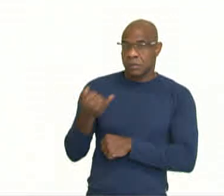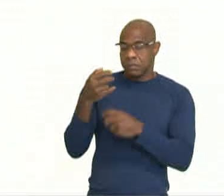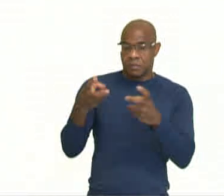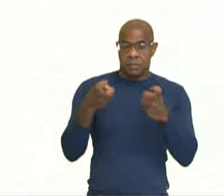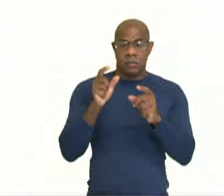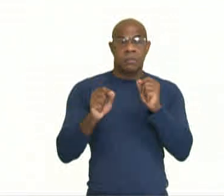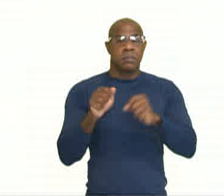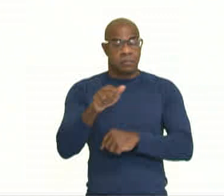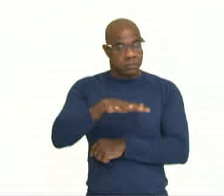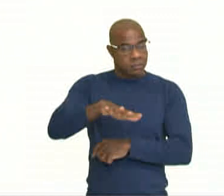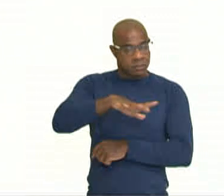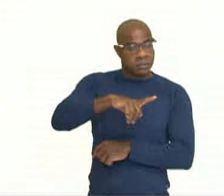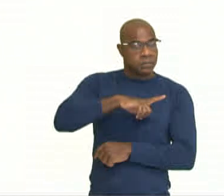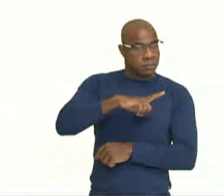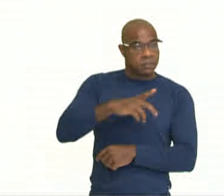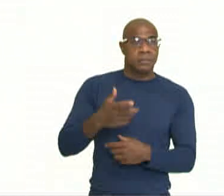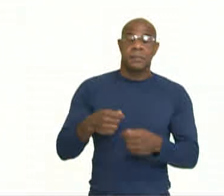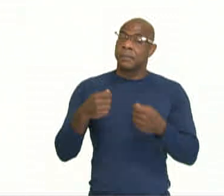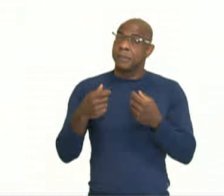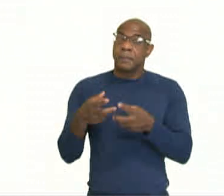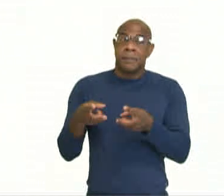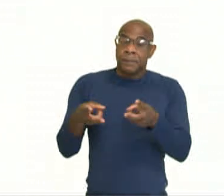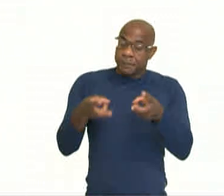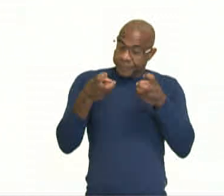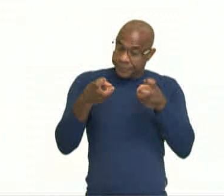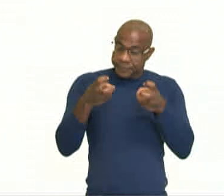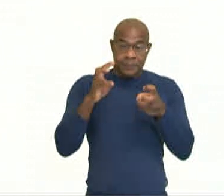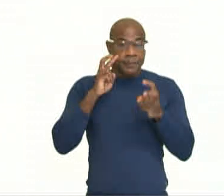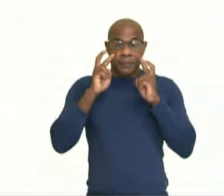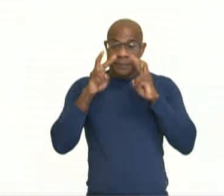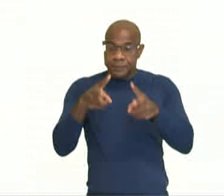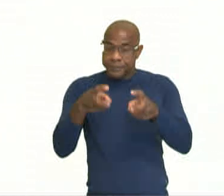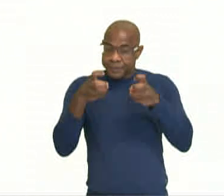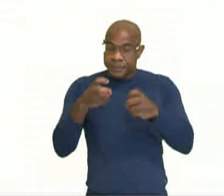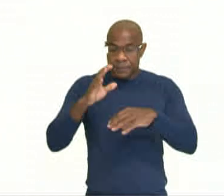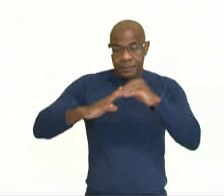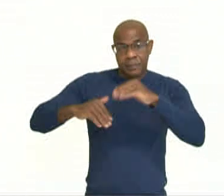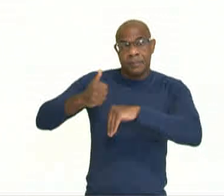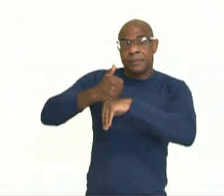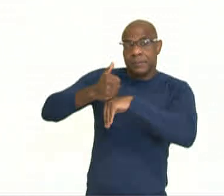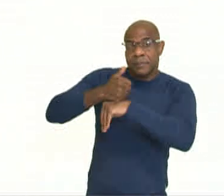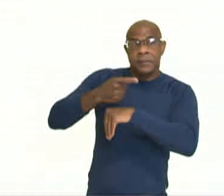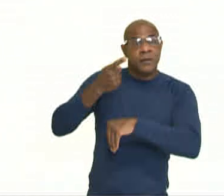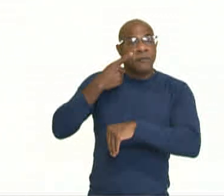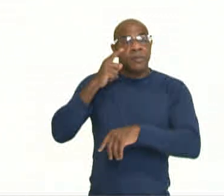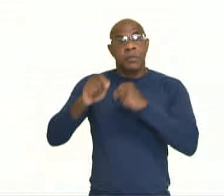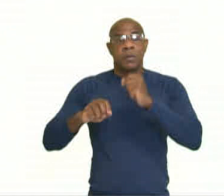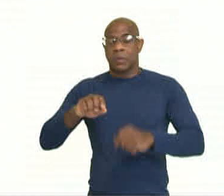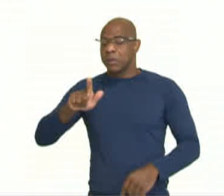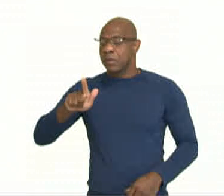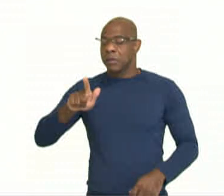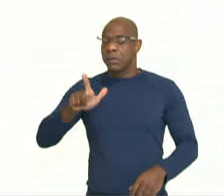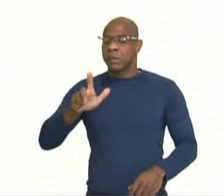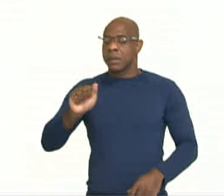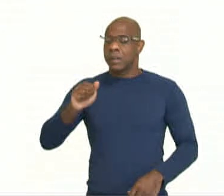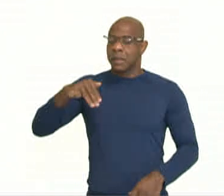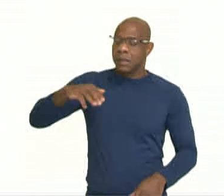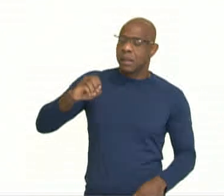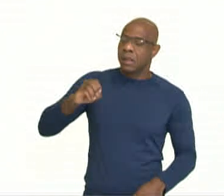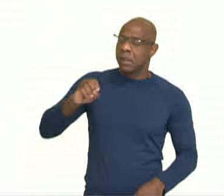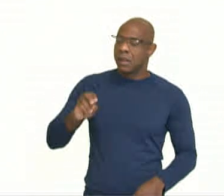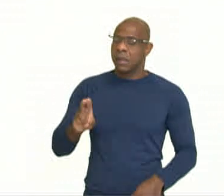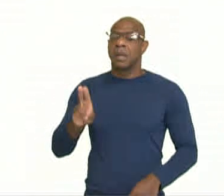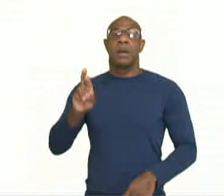em qual área ela está. Prestamos atenção em uma profissão e vemos certo glamour nela. Mas isso não é